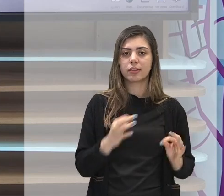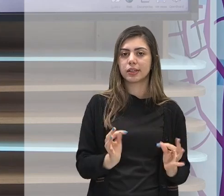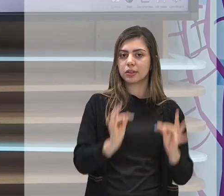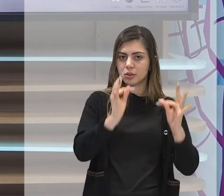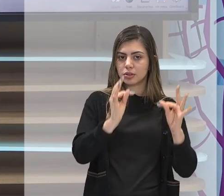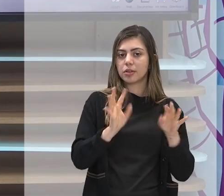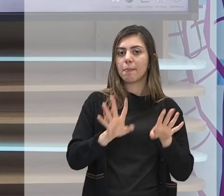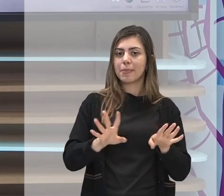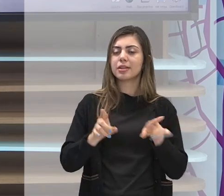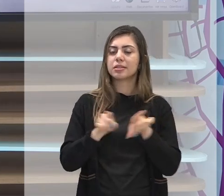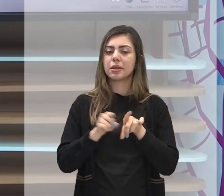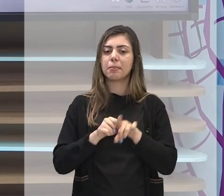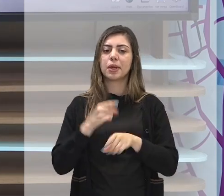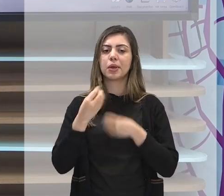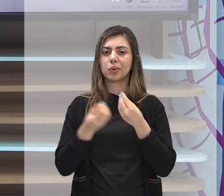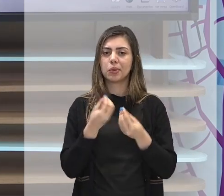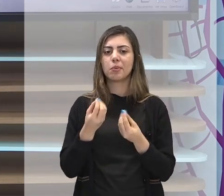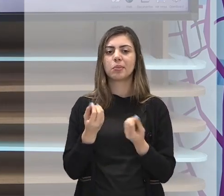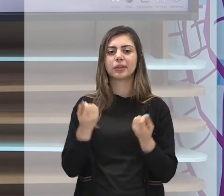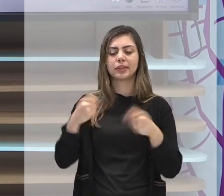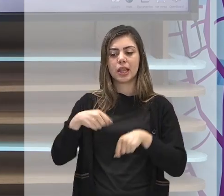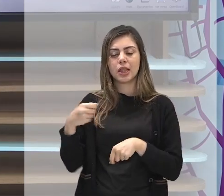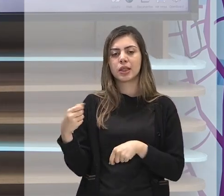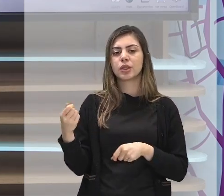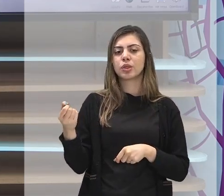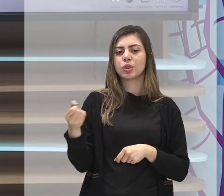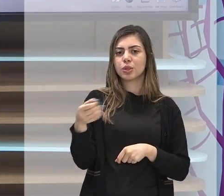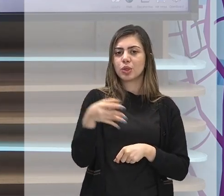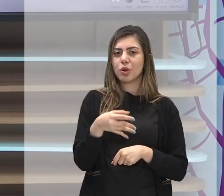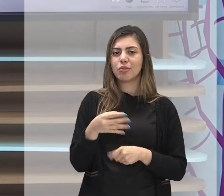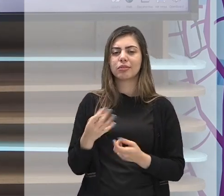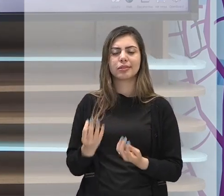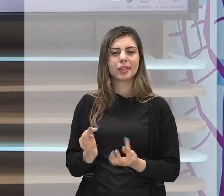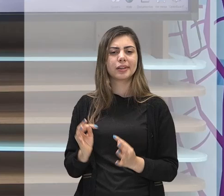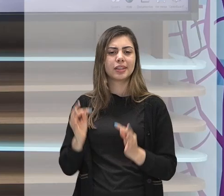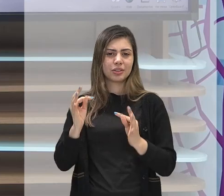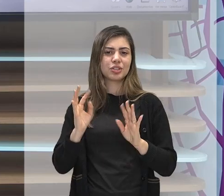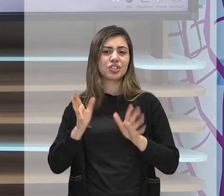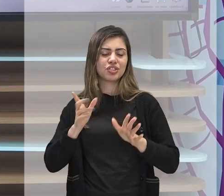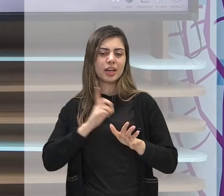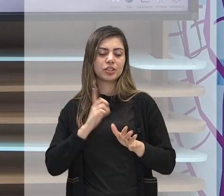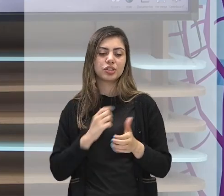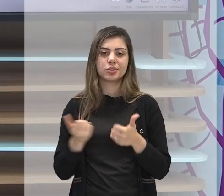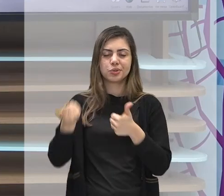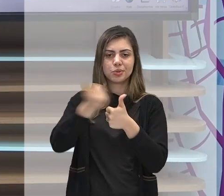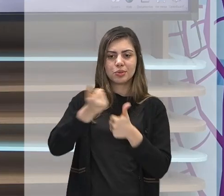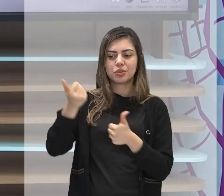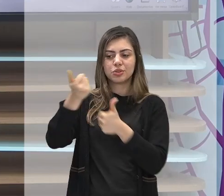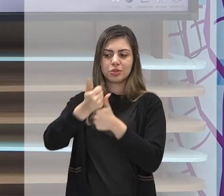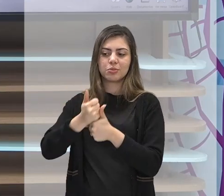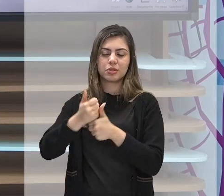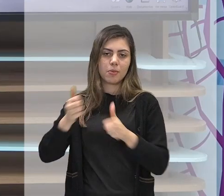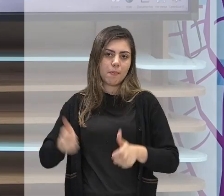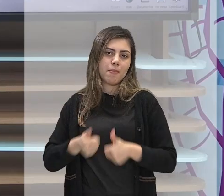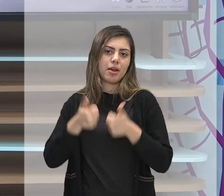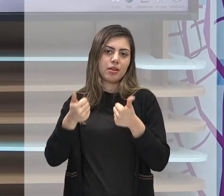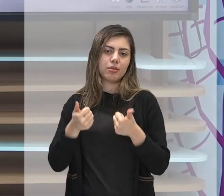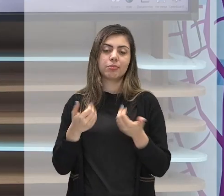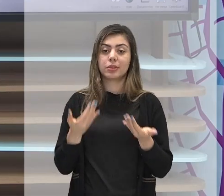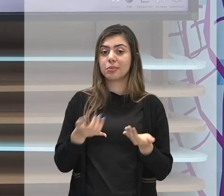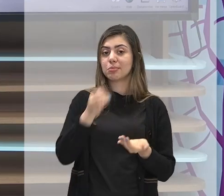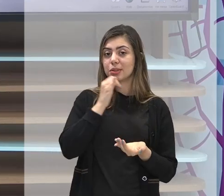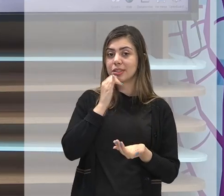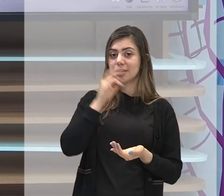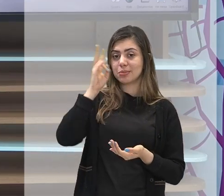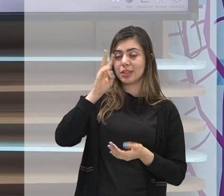também pelo processo de modernização da tecnologia que já existia. A exemplo do que nós vimos, os